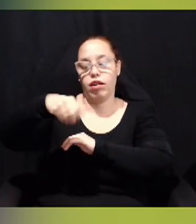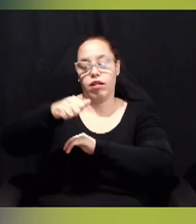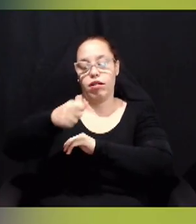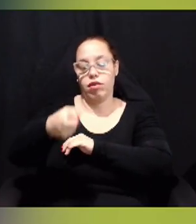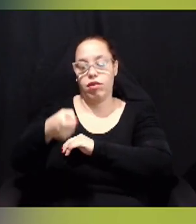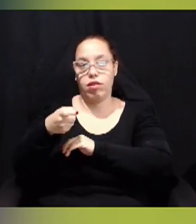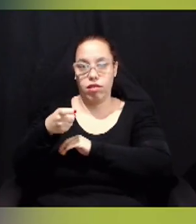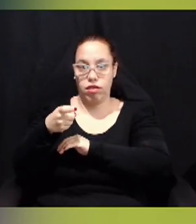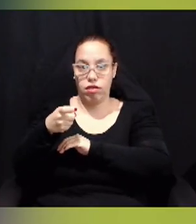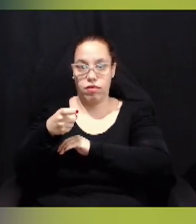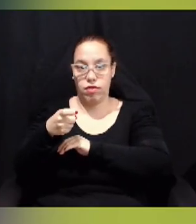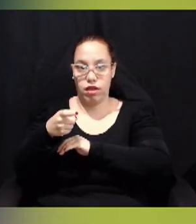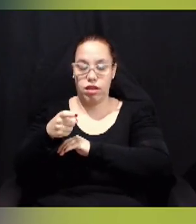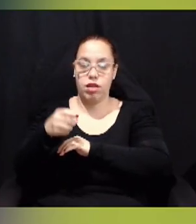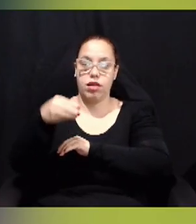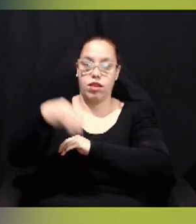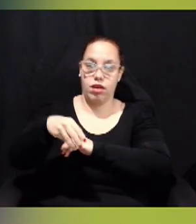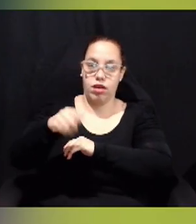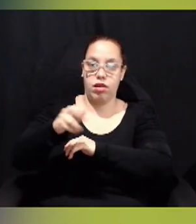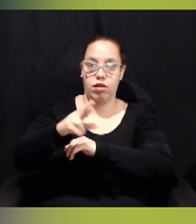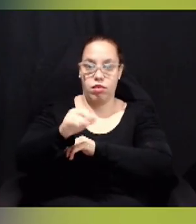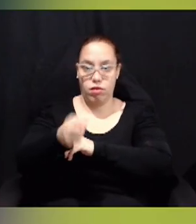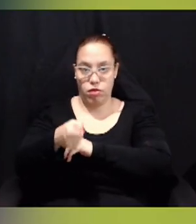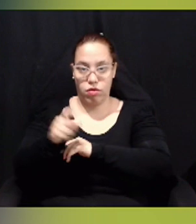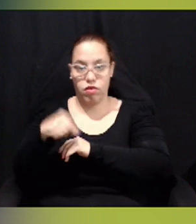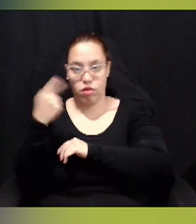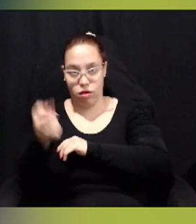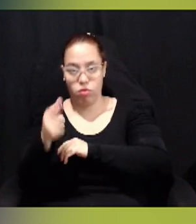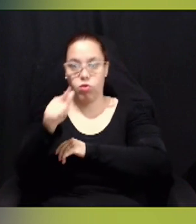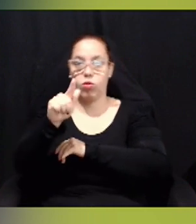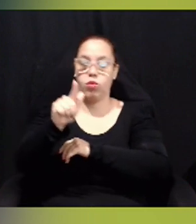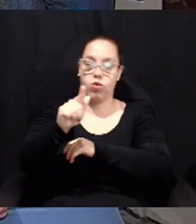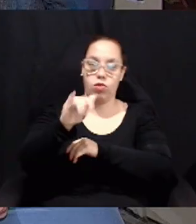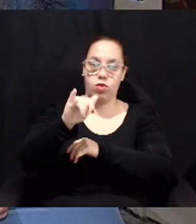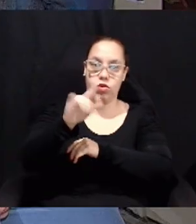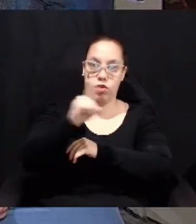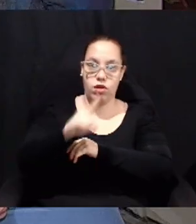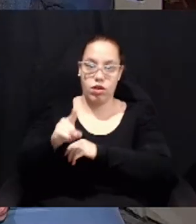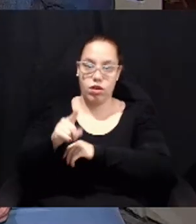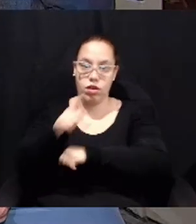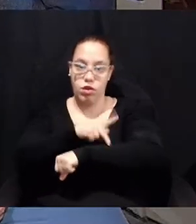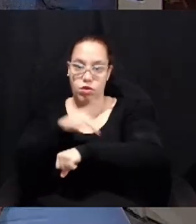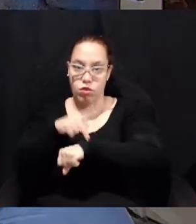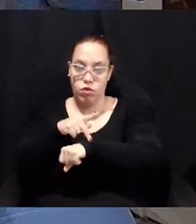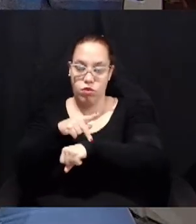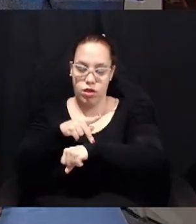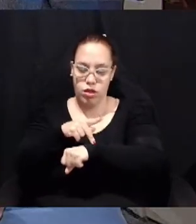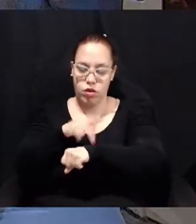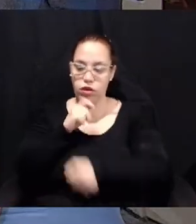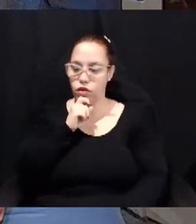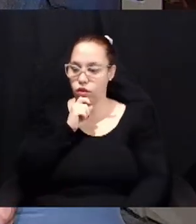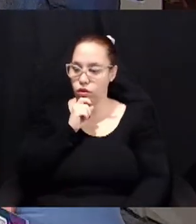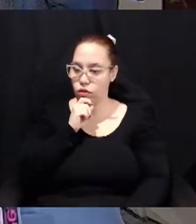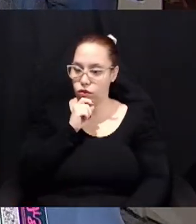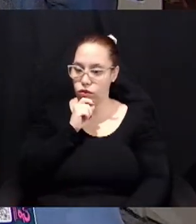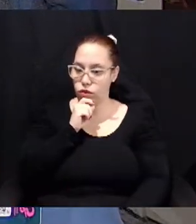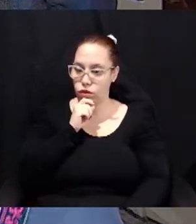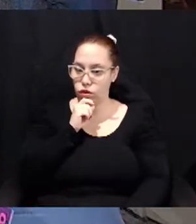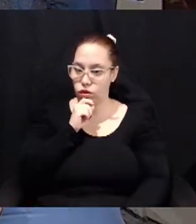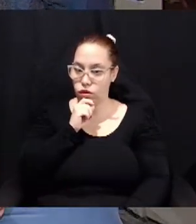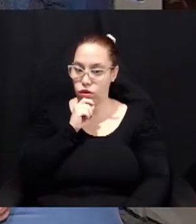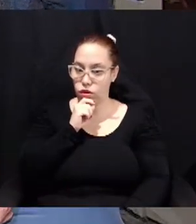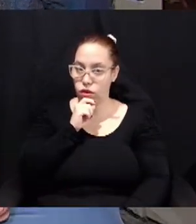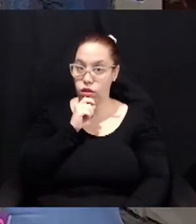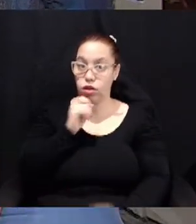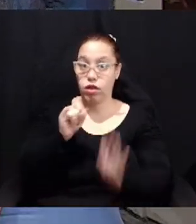muito interessante, que ele é escrito pela Pedagolítica, que é como ela se identifica nas